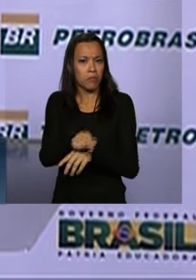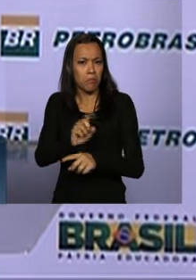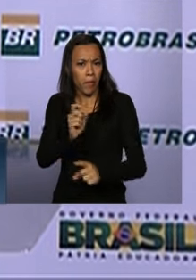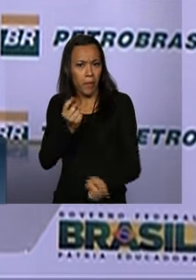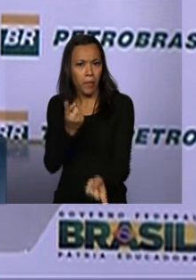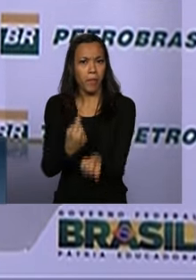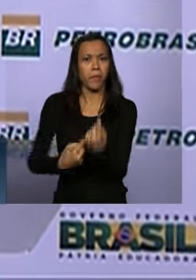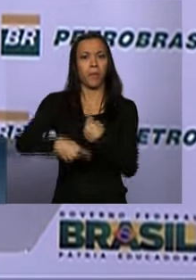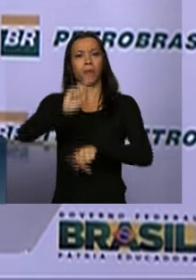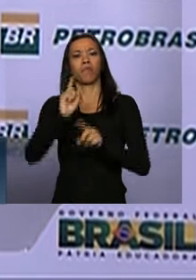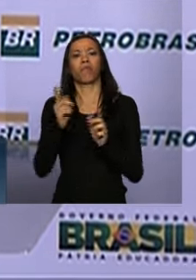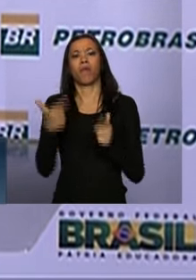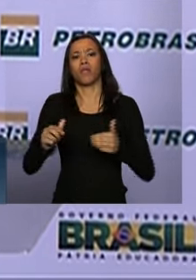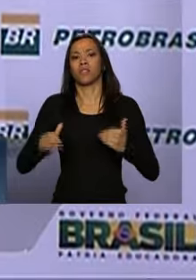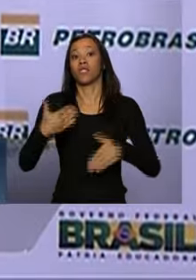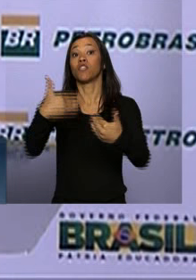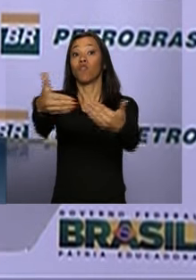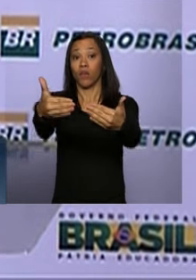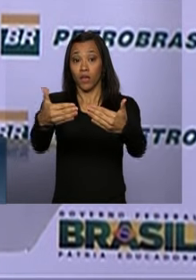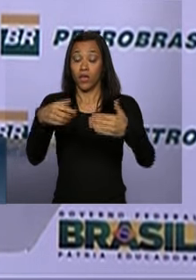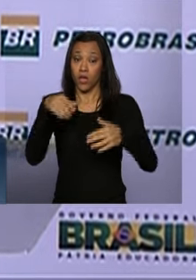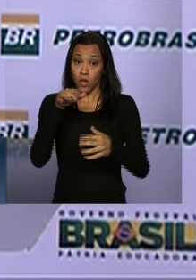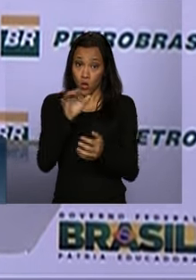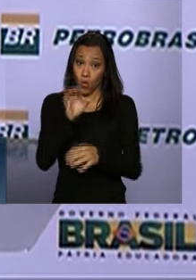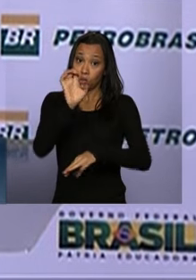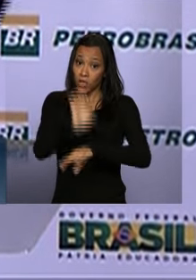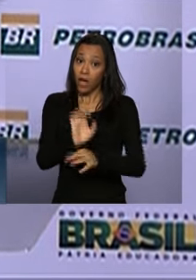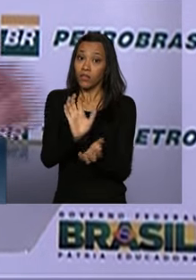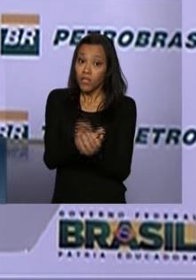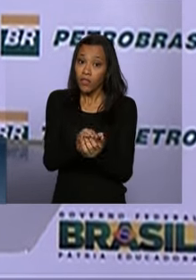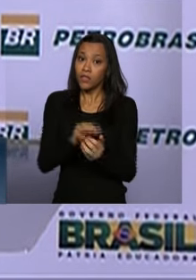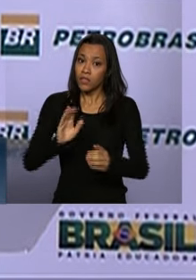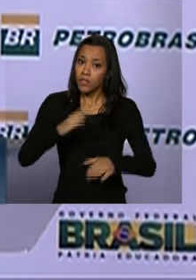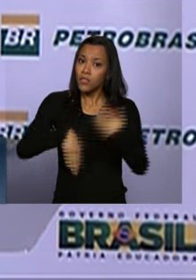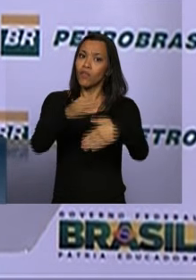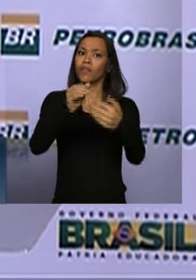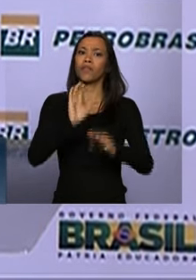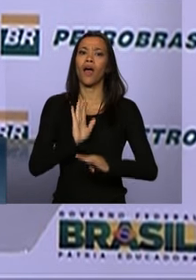mais. Pernambuco se desenvolvendo está ajudando o Nordeste a se